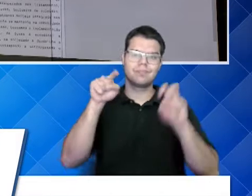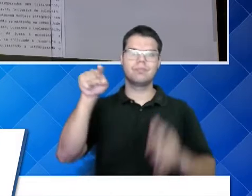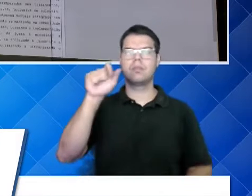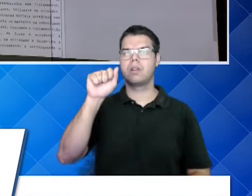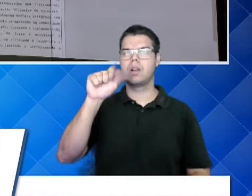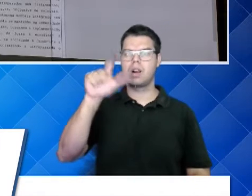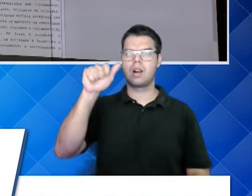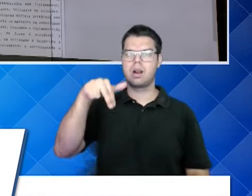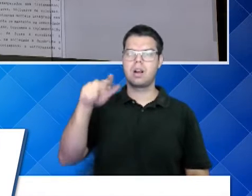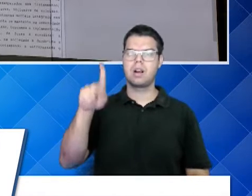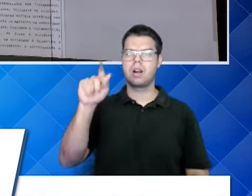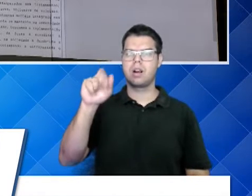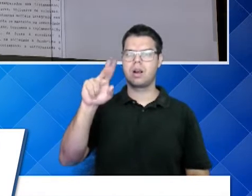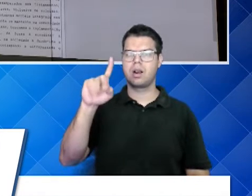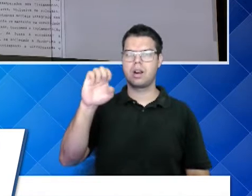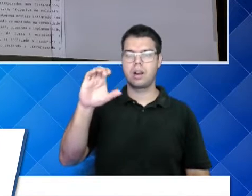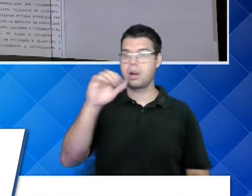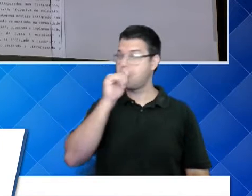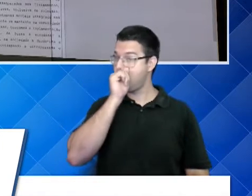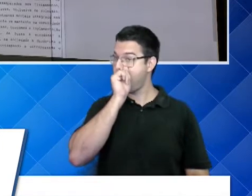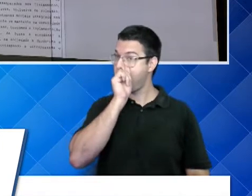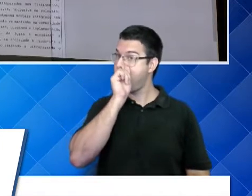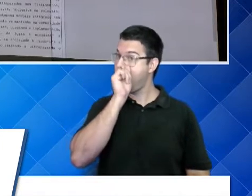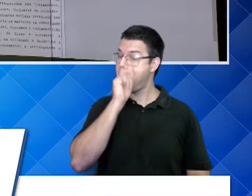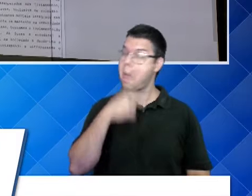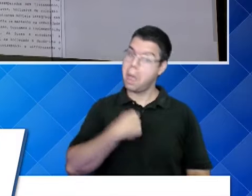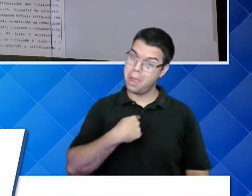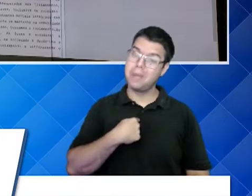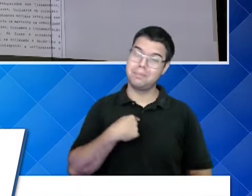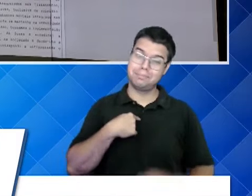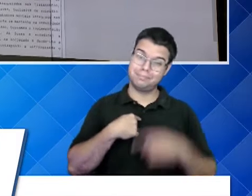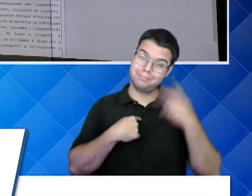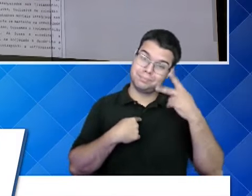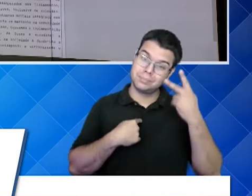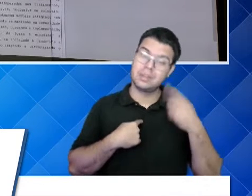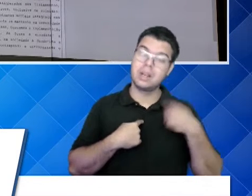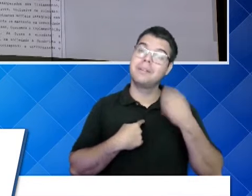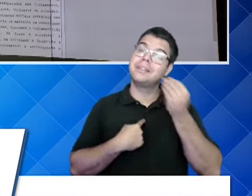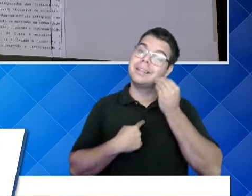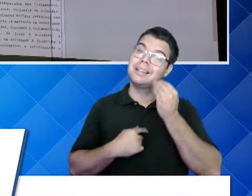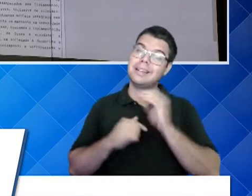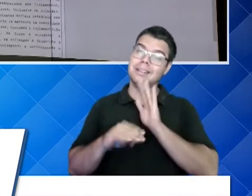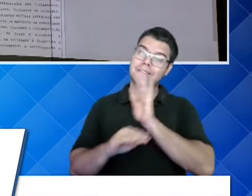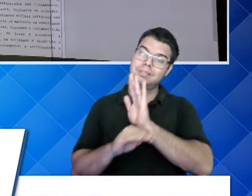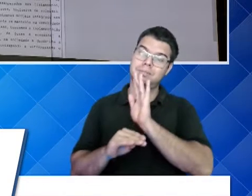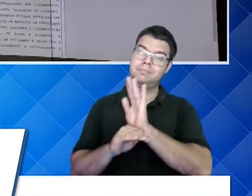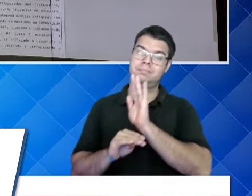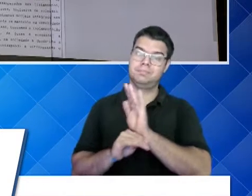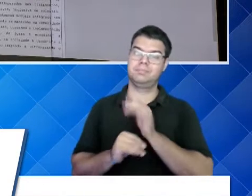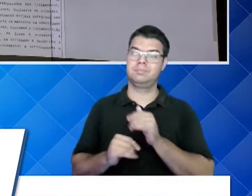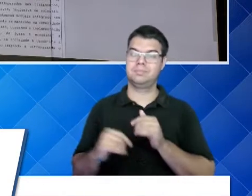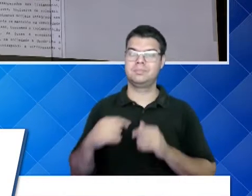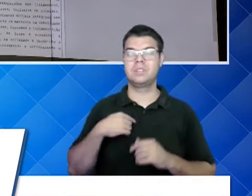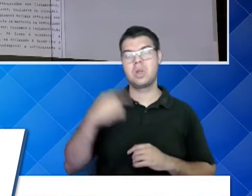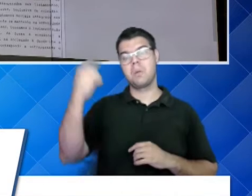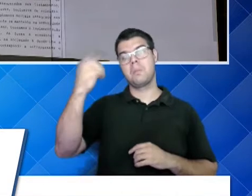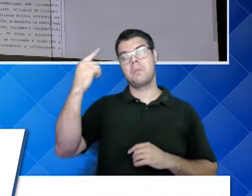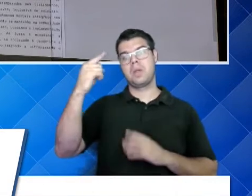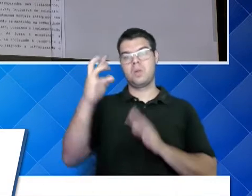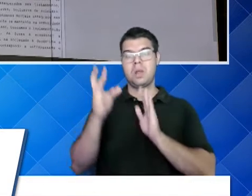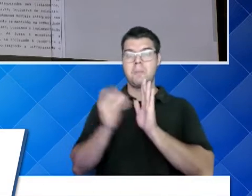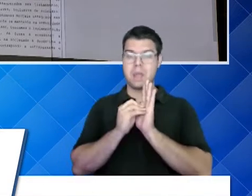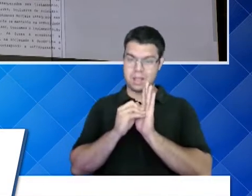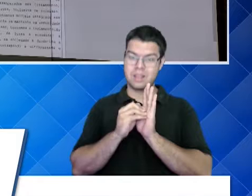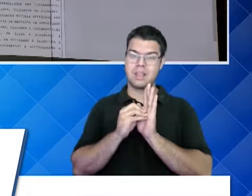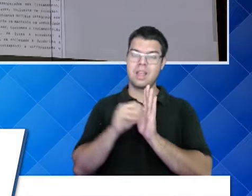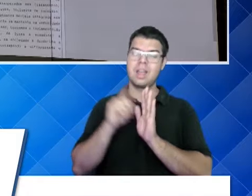Enquanto parlamentar, eu tentei fazer o que eu pude. Uma das minhas primeiras emendas parlamentares foi para o Allan